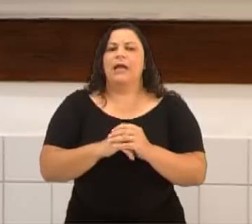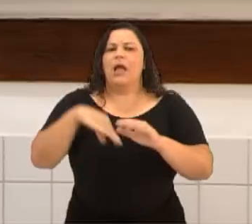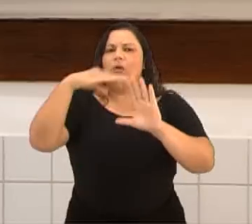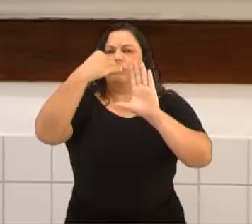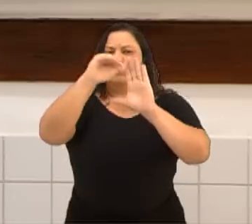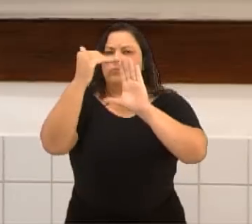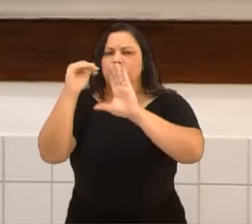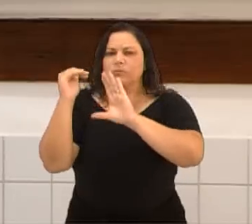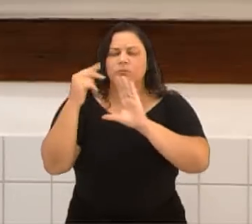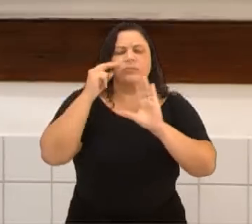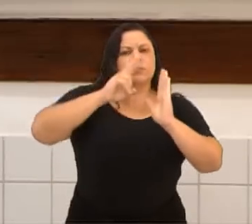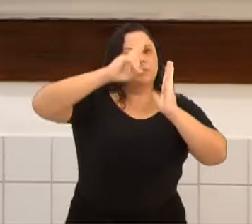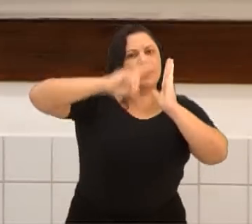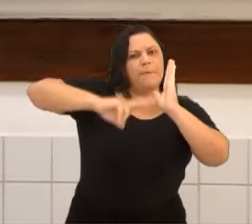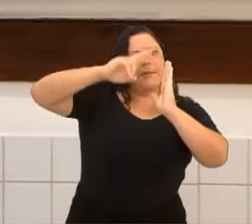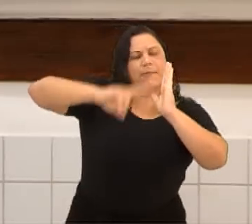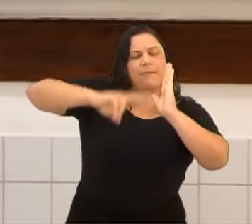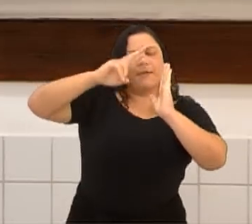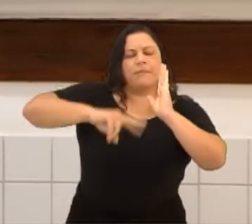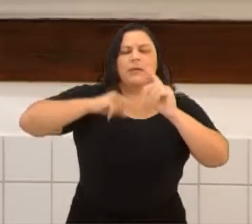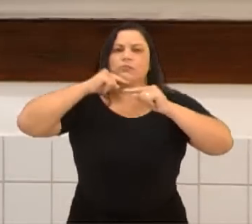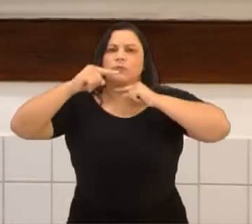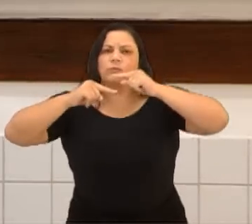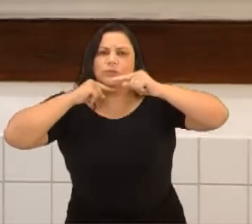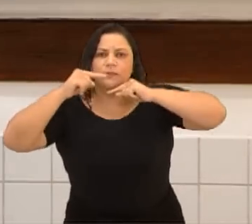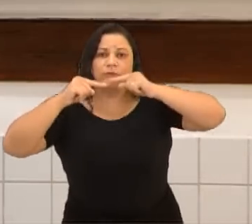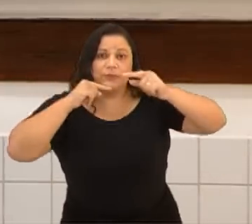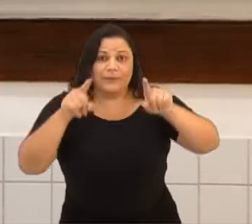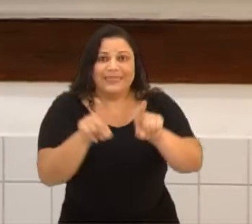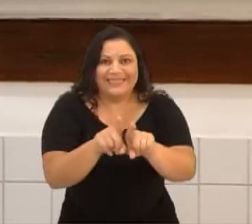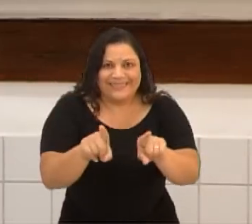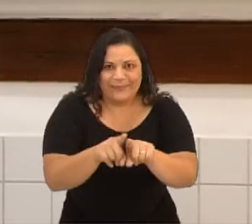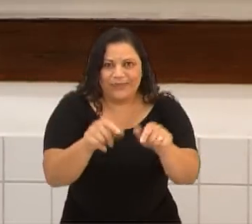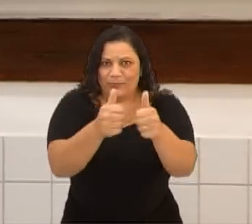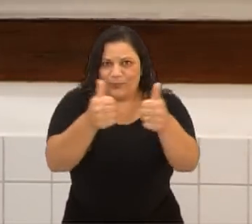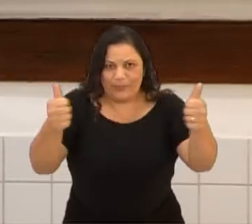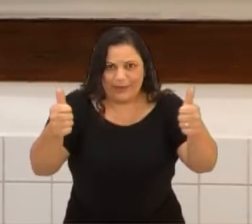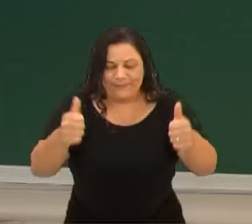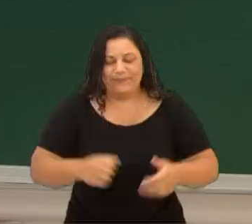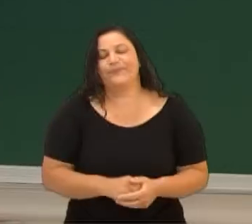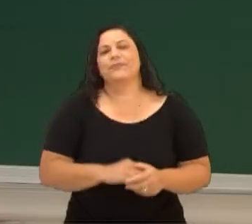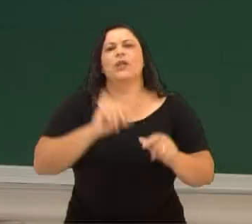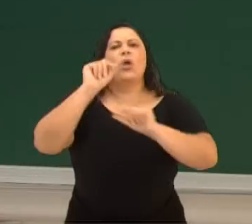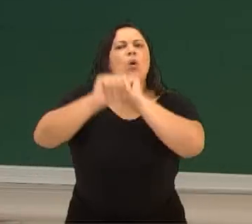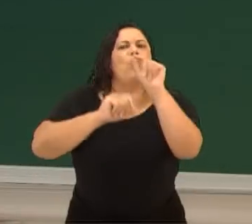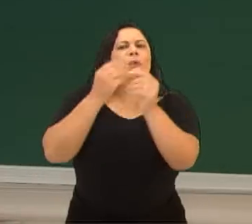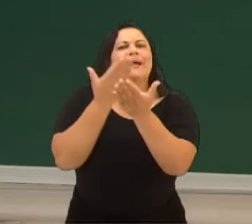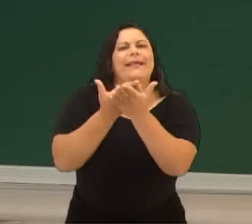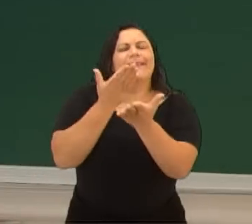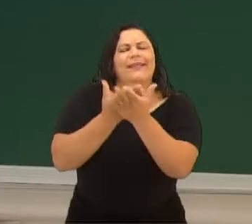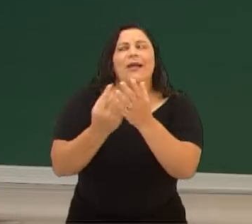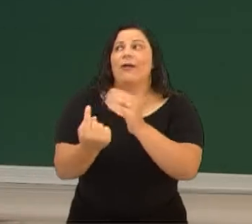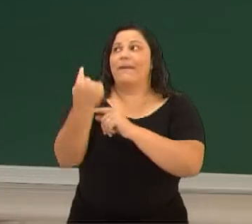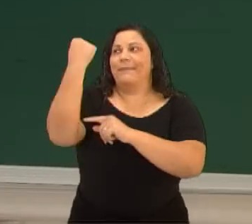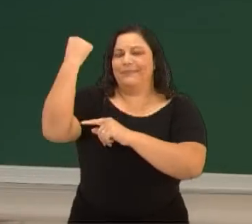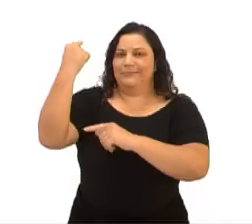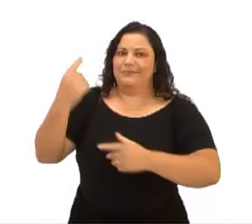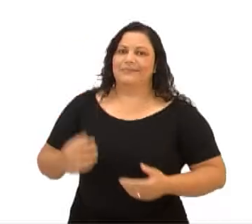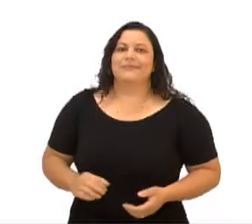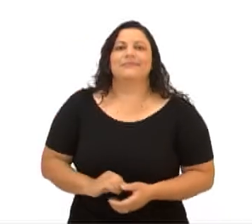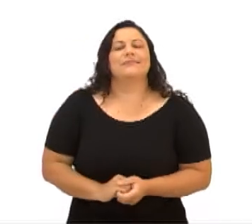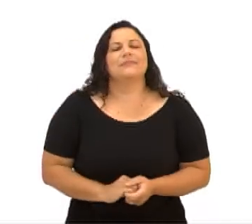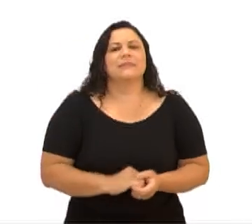lá e tirem suas dúvidas também. Tudo bem? E o que nós vimos na aula passada, prof? Na aula passada,